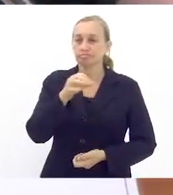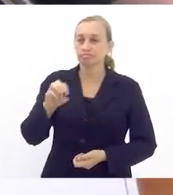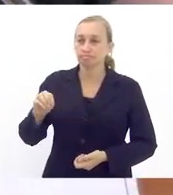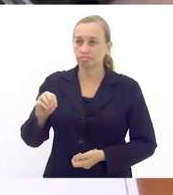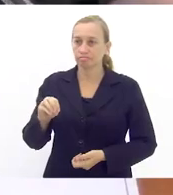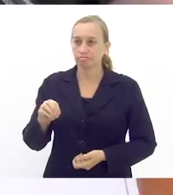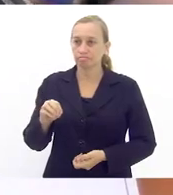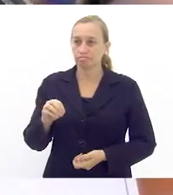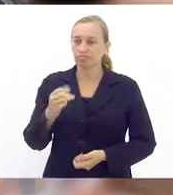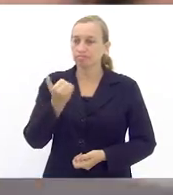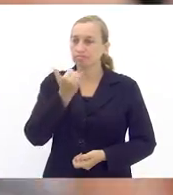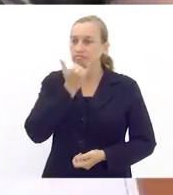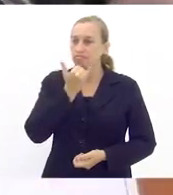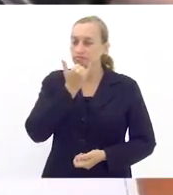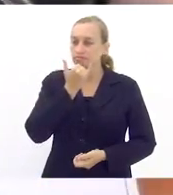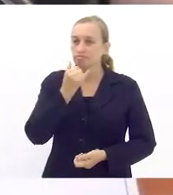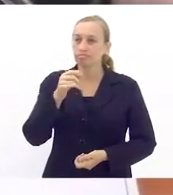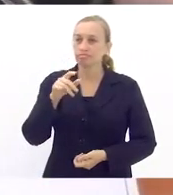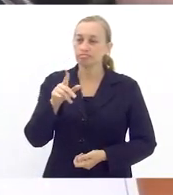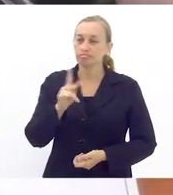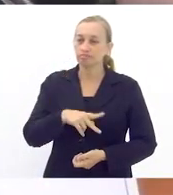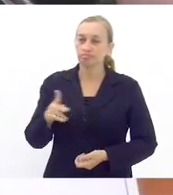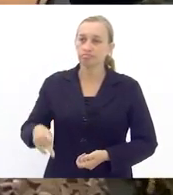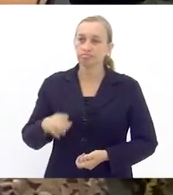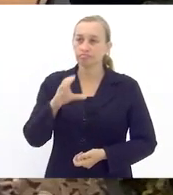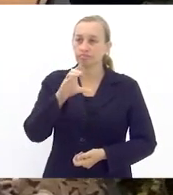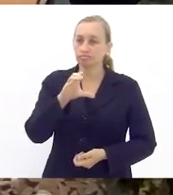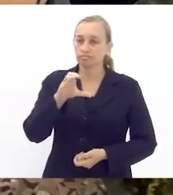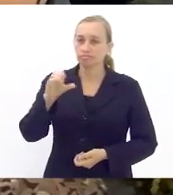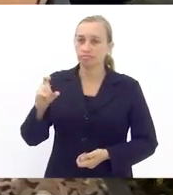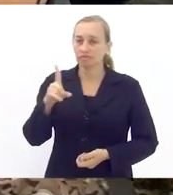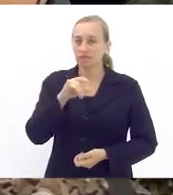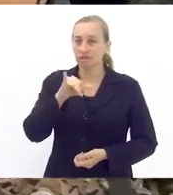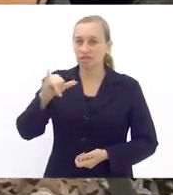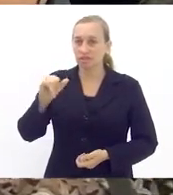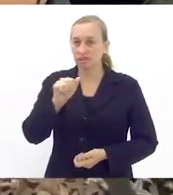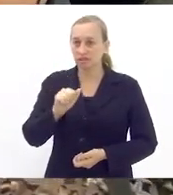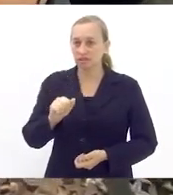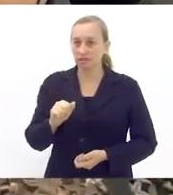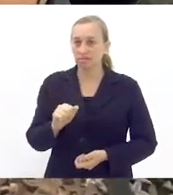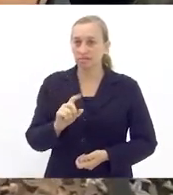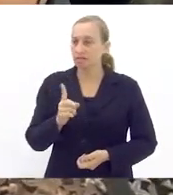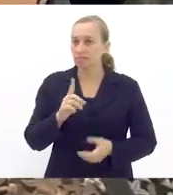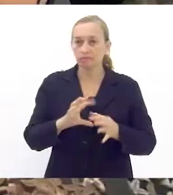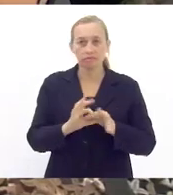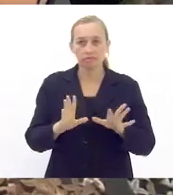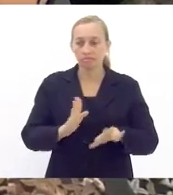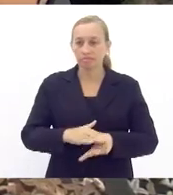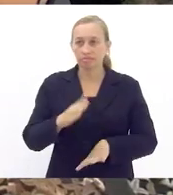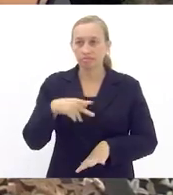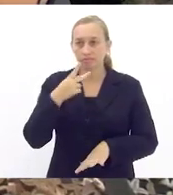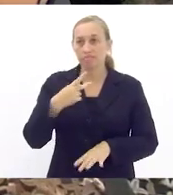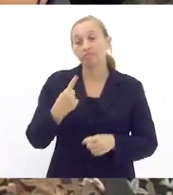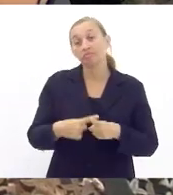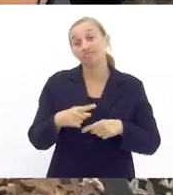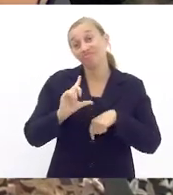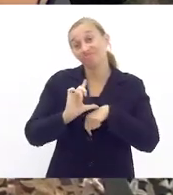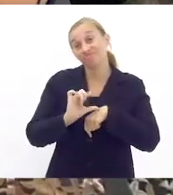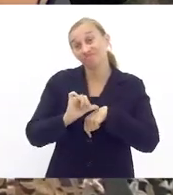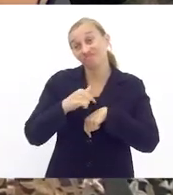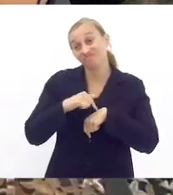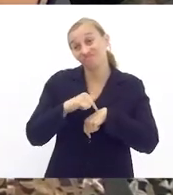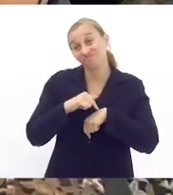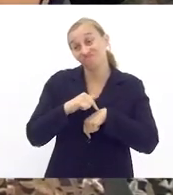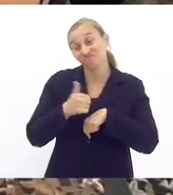depois desculpa a professora Cecília depois o João prata Olha eu não vou abrir mais para inscrições porque na verdade a gente